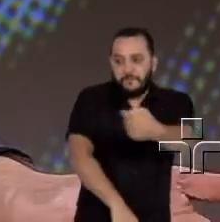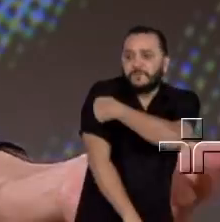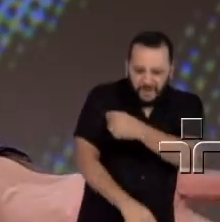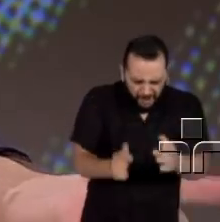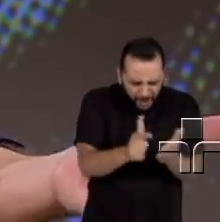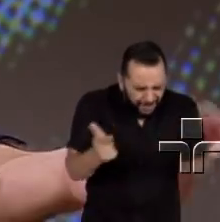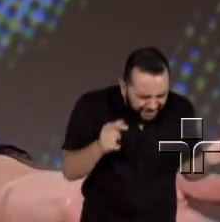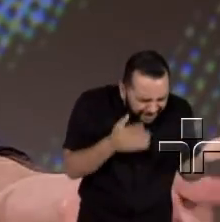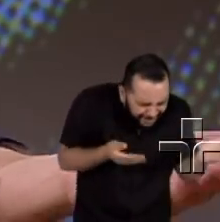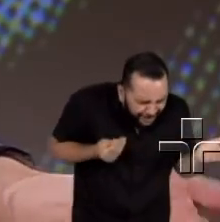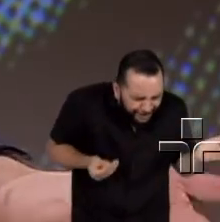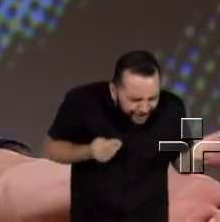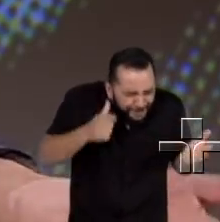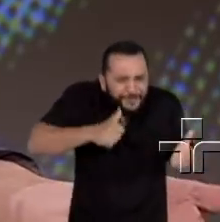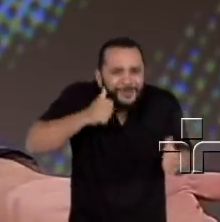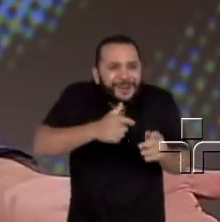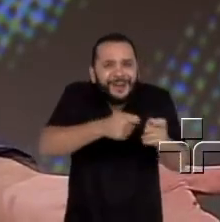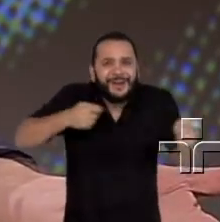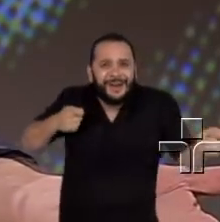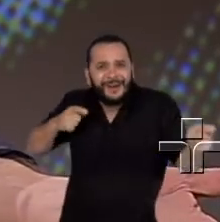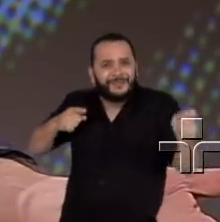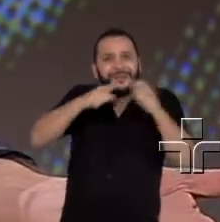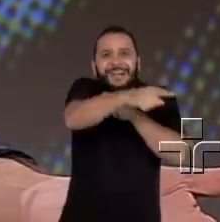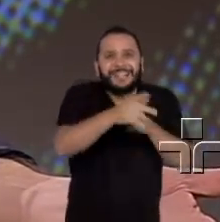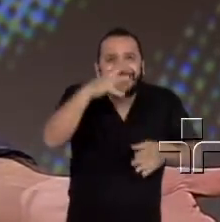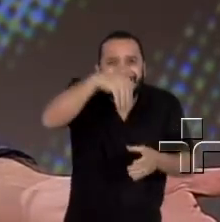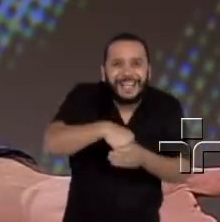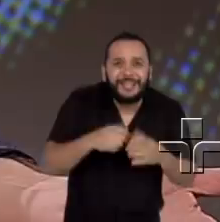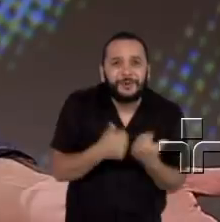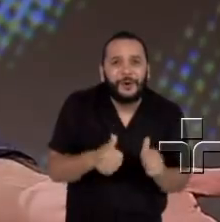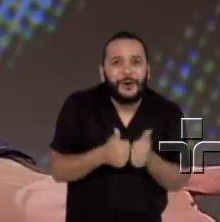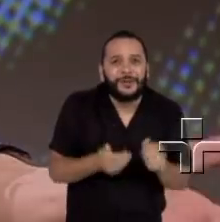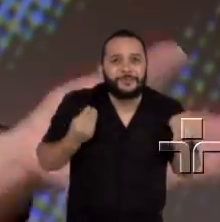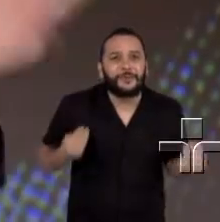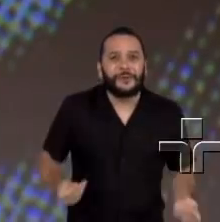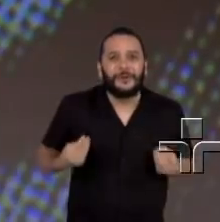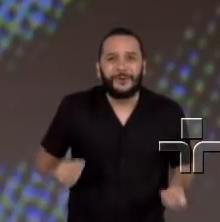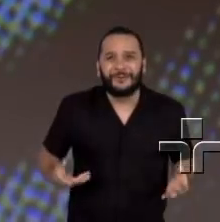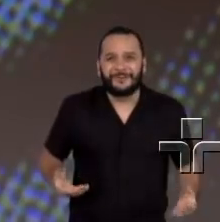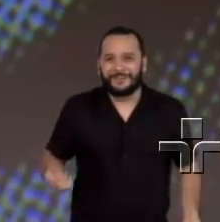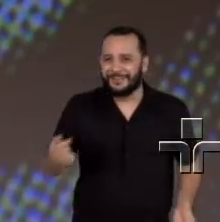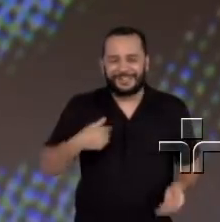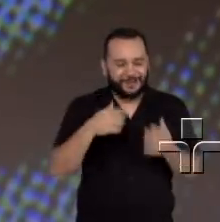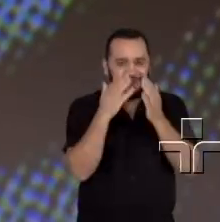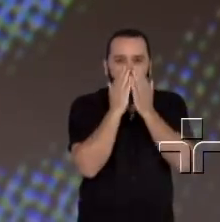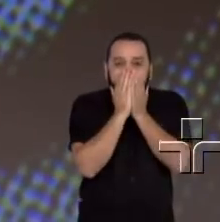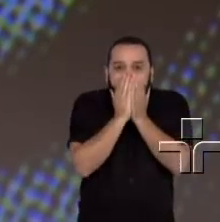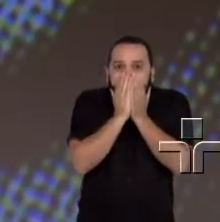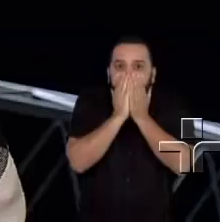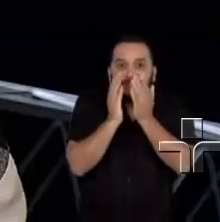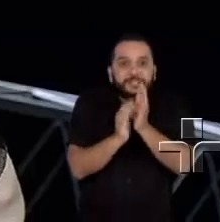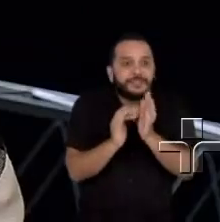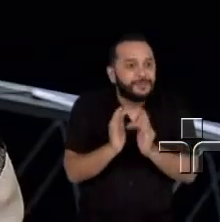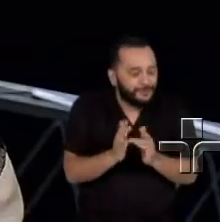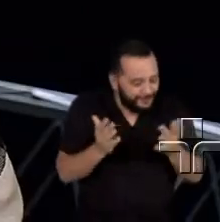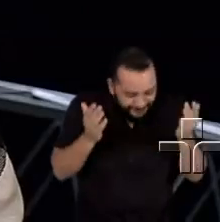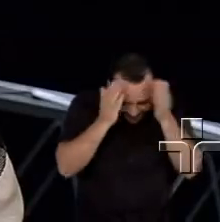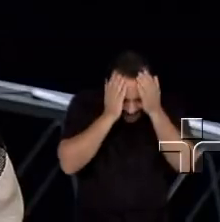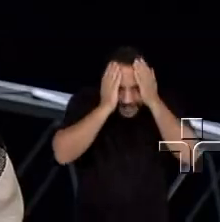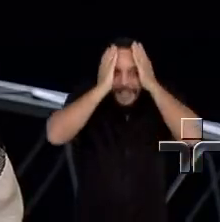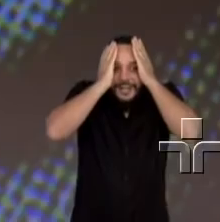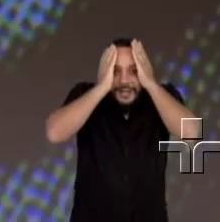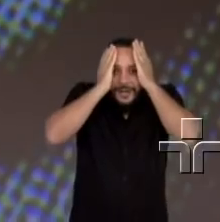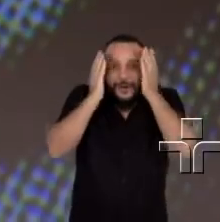jornal. Mulher é flechada dentro do ônibus. Eu falei, misericórdia divina. O